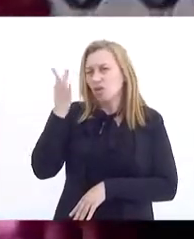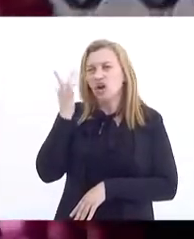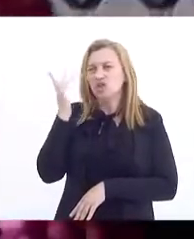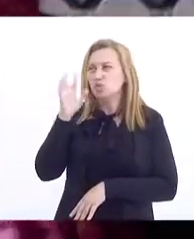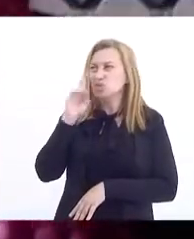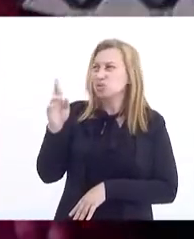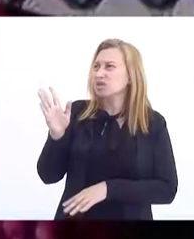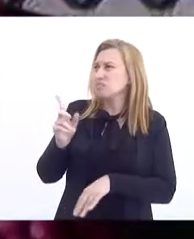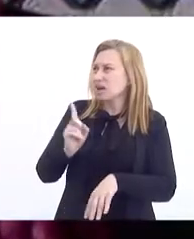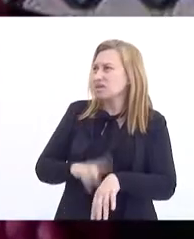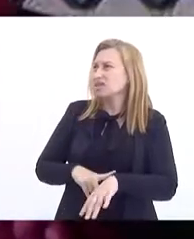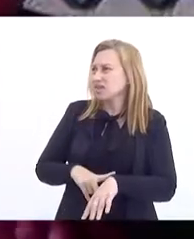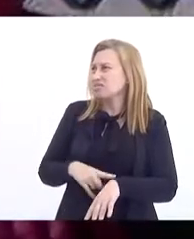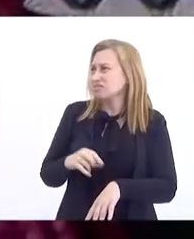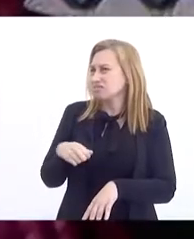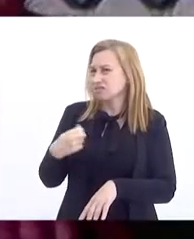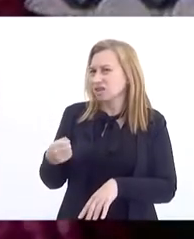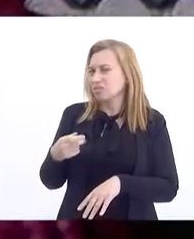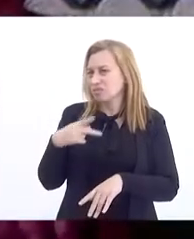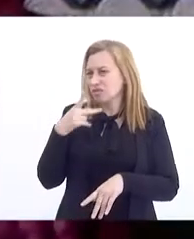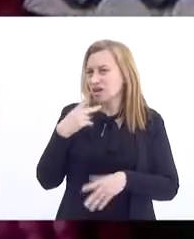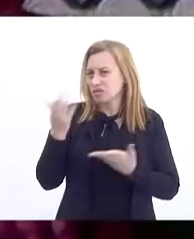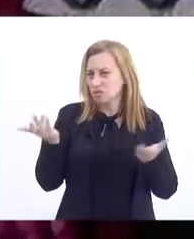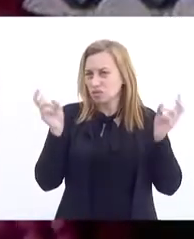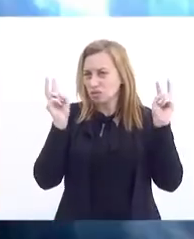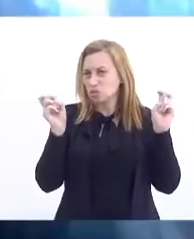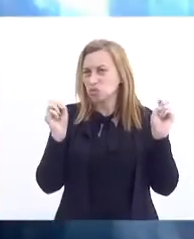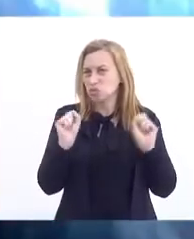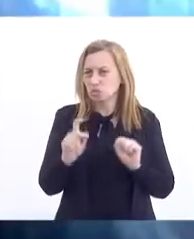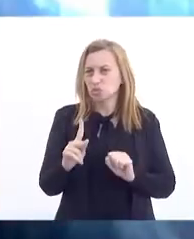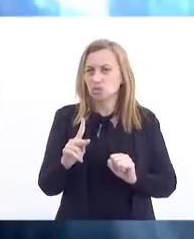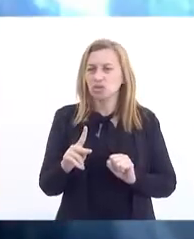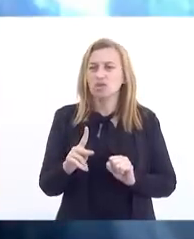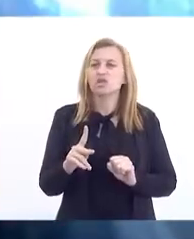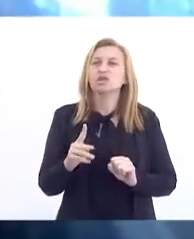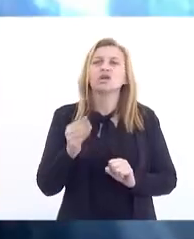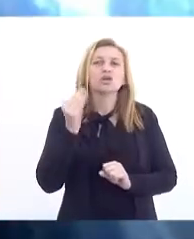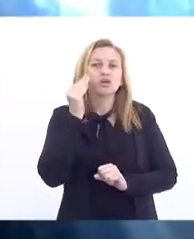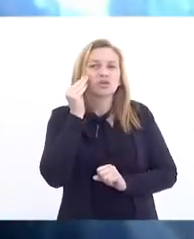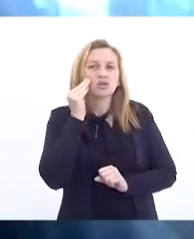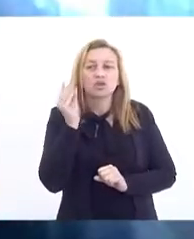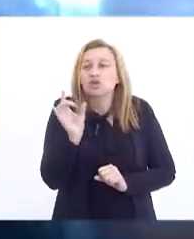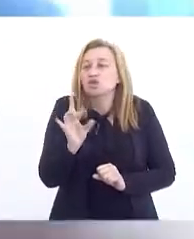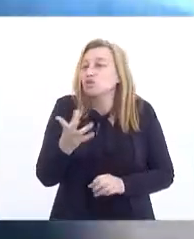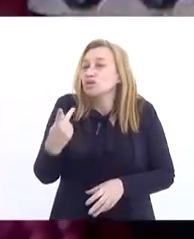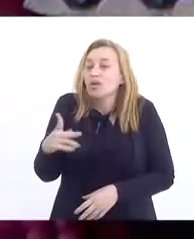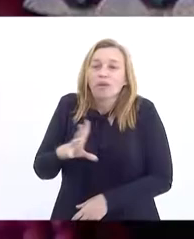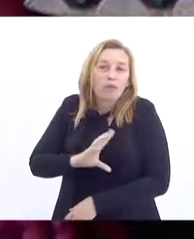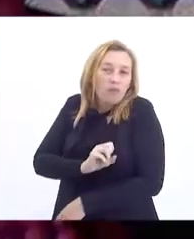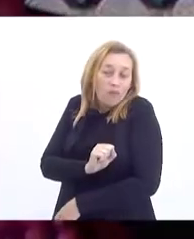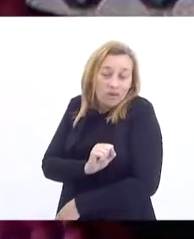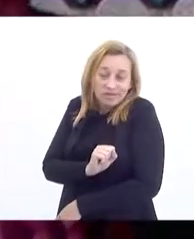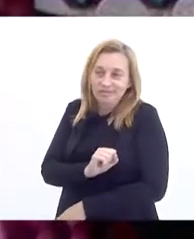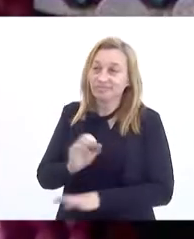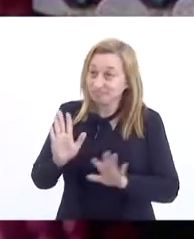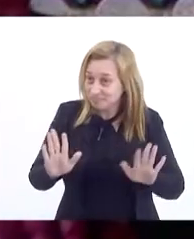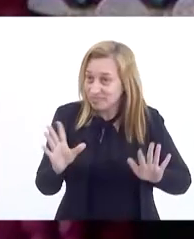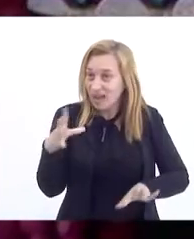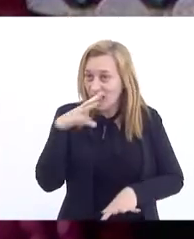dizer. É isso. Para versar sobre. O amor. Única propriedade que eu tenho é o seu amor. Mas não,